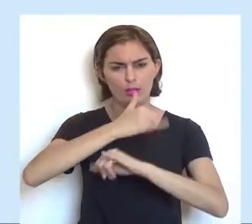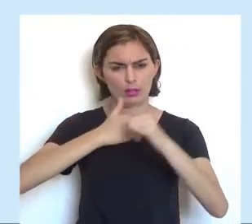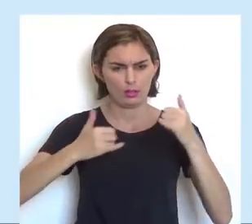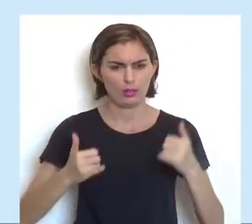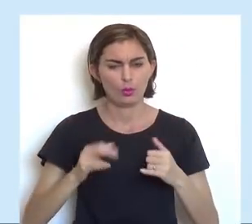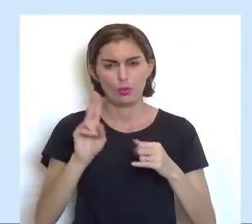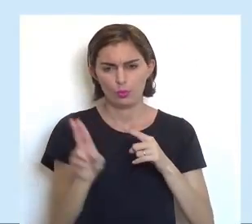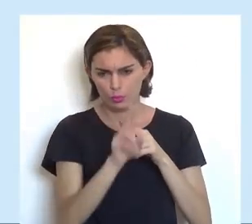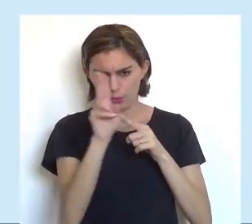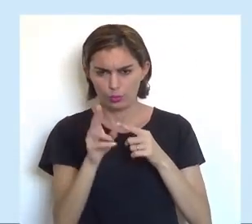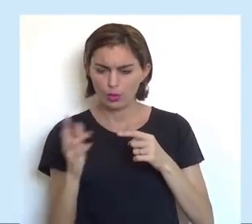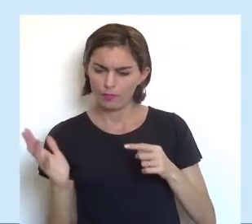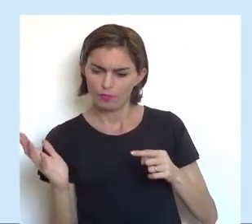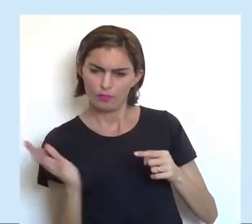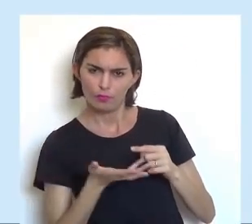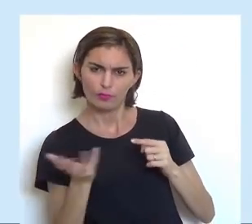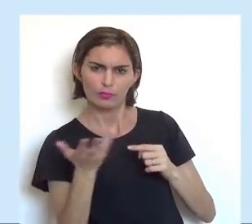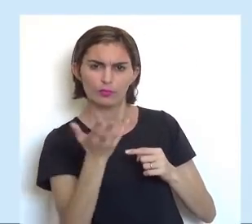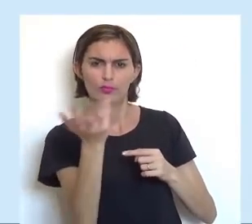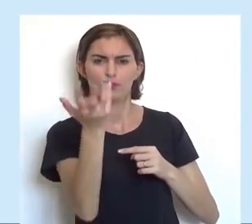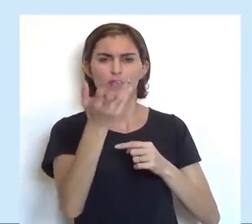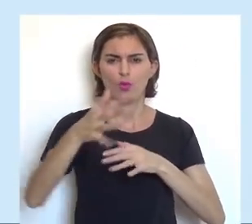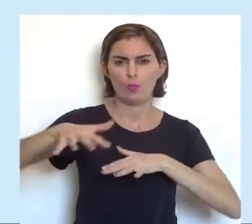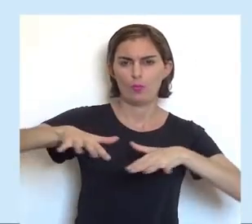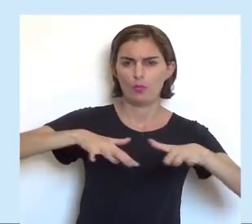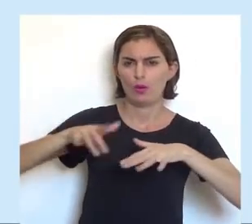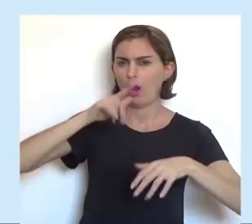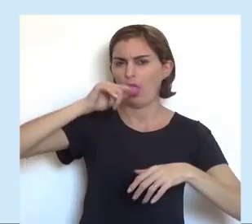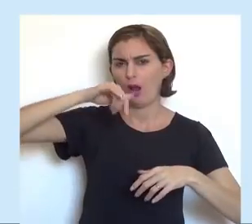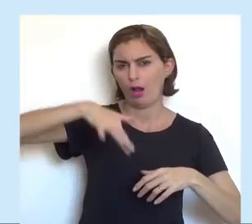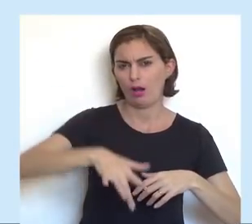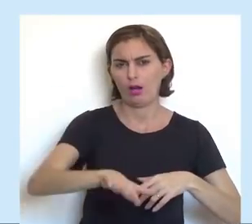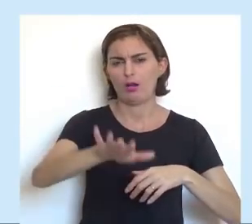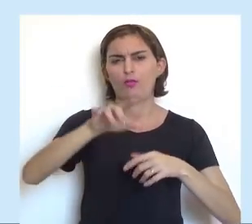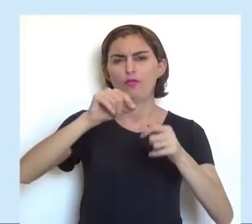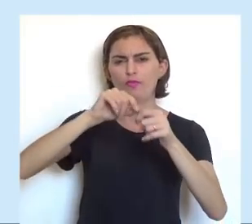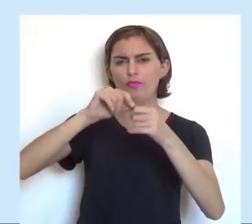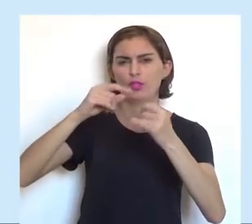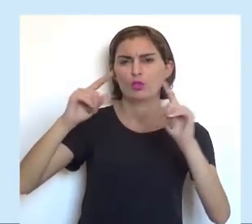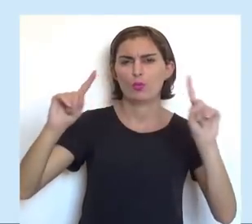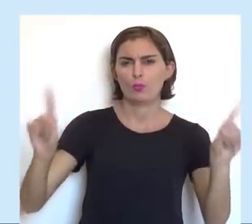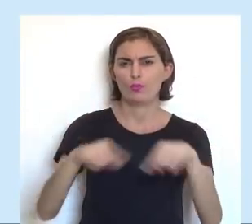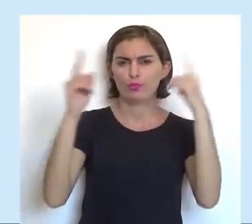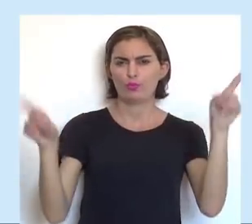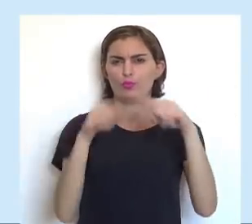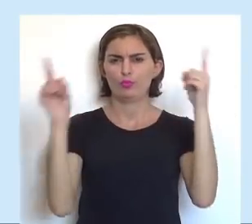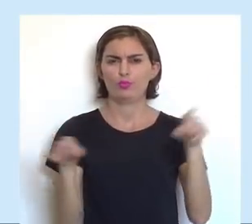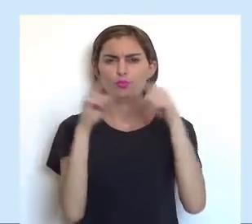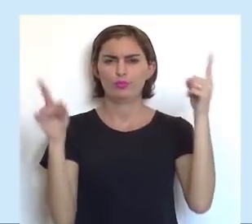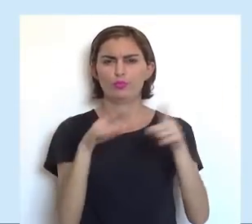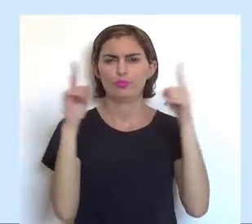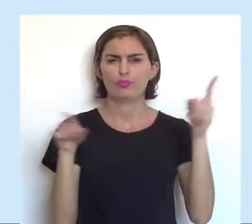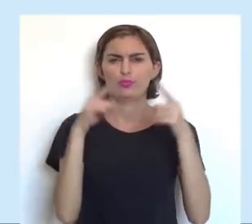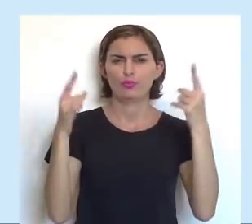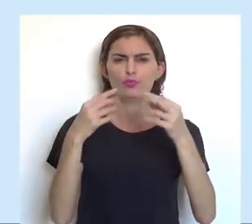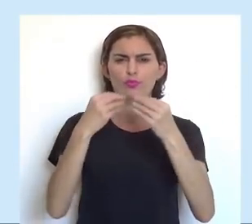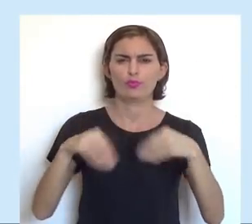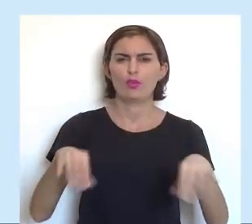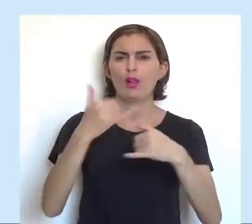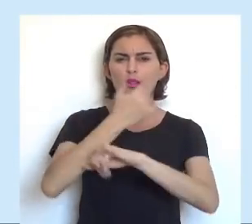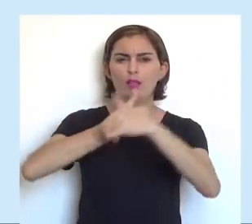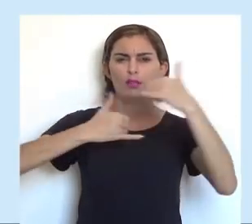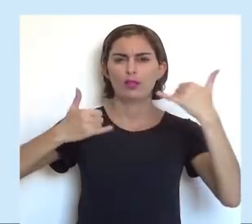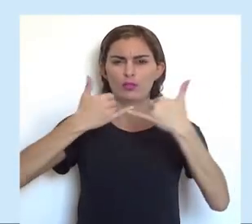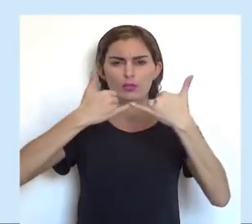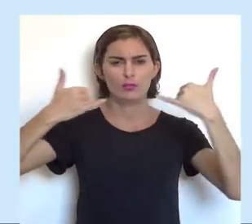A termoelétrica utiliza a velocidade e o movimento da água para mover as turbinas e daí provocar a formação